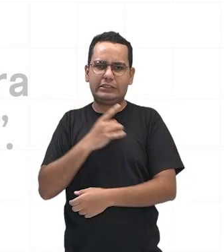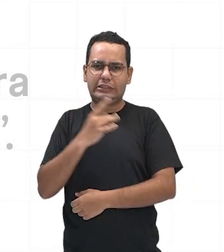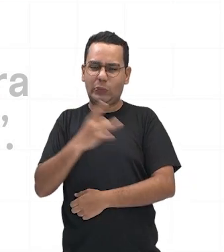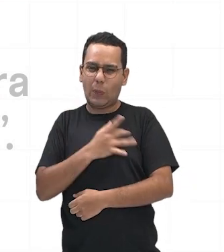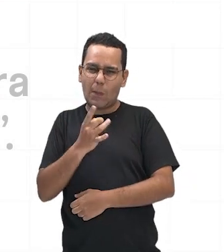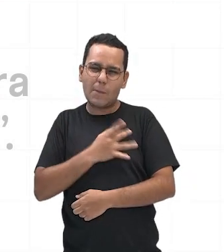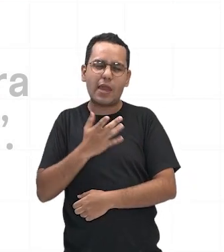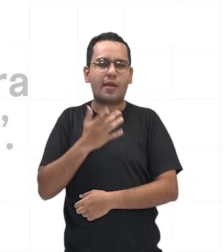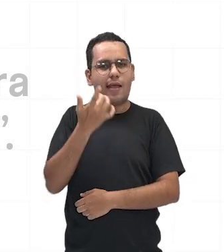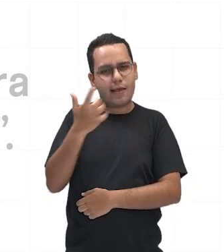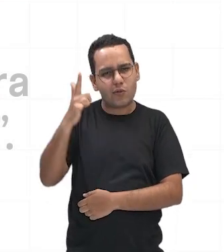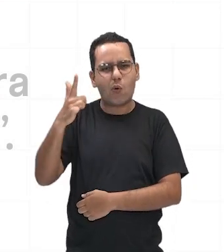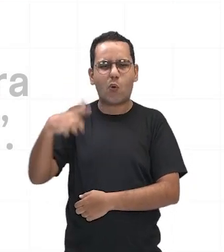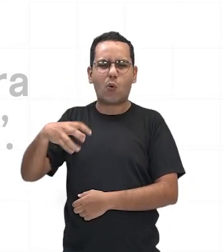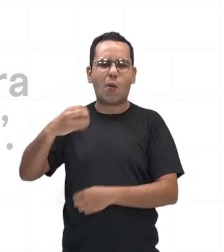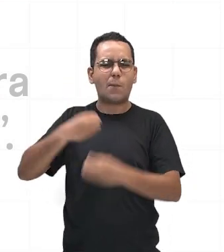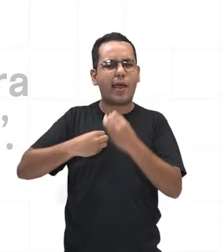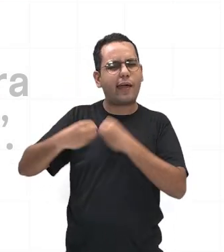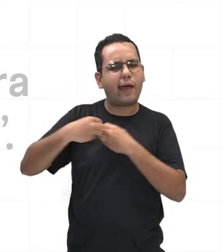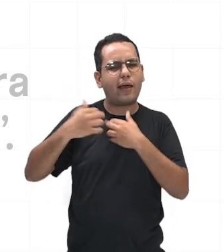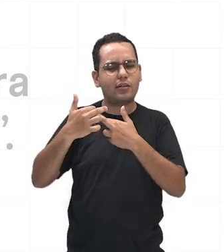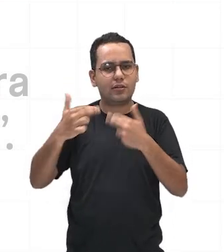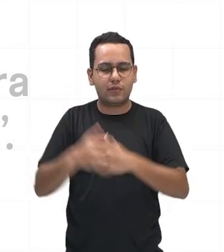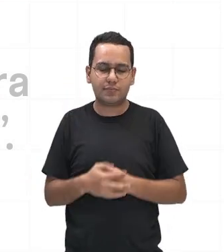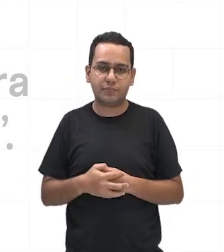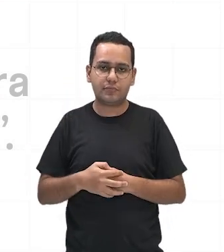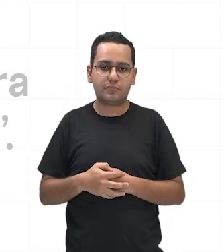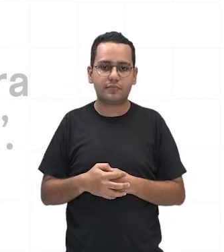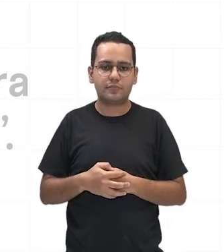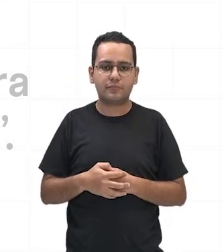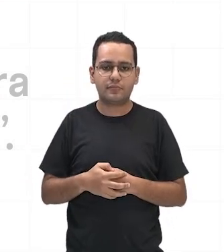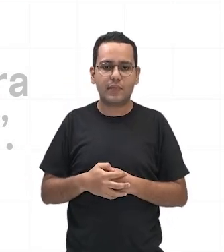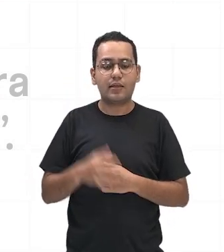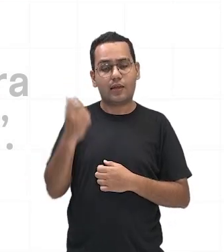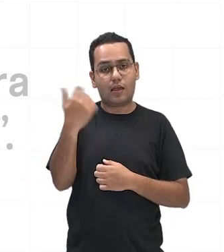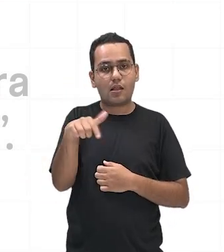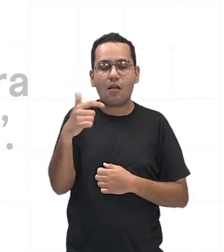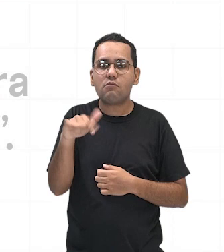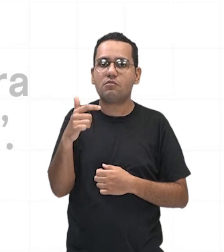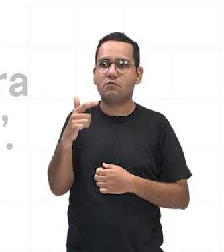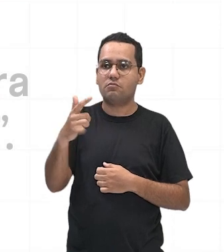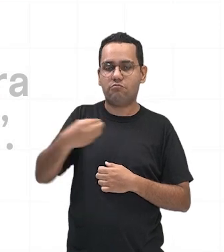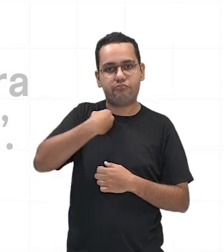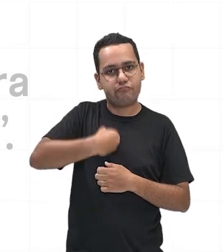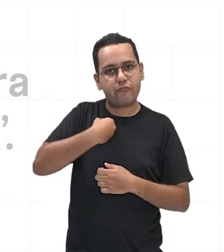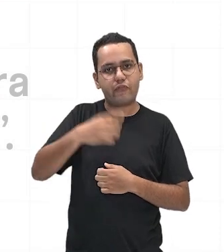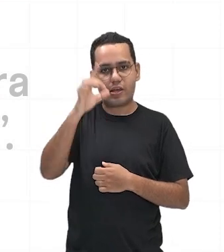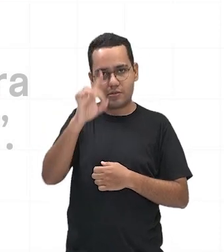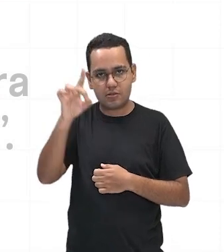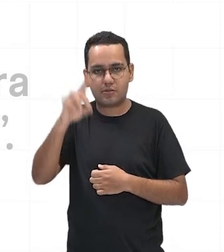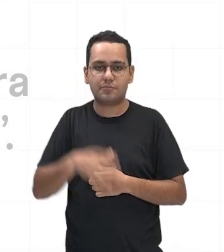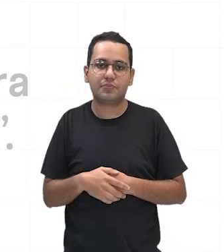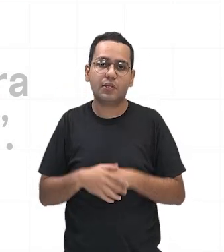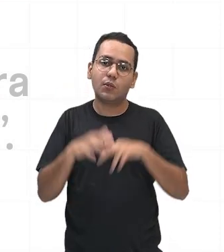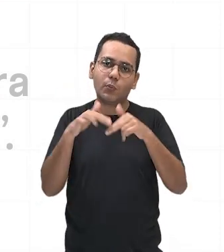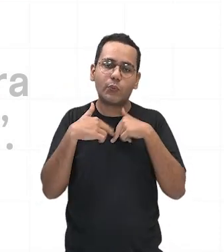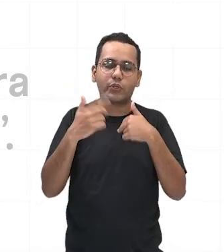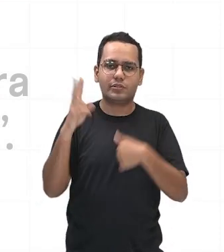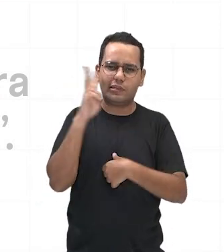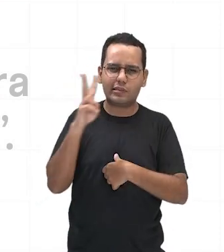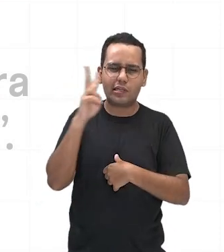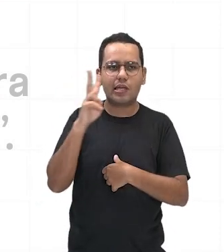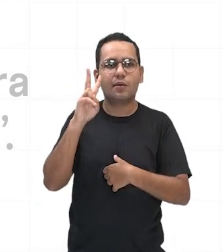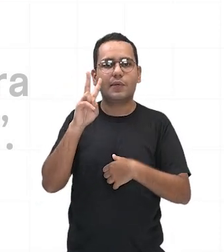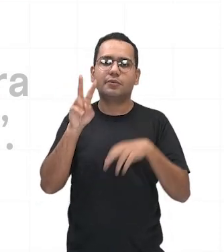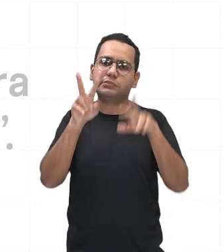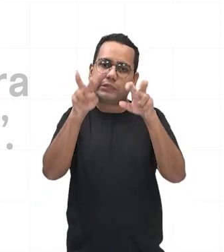contrárias a ele, como algo ruim, sem a presença, então, de Deus. Lembra, eu quero ir para o céu, eu quero ser salvo. Era mais